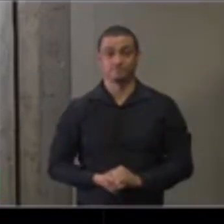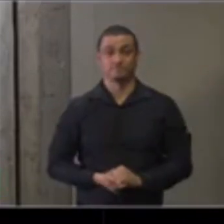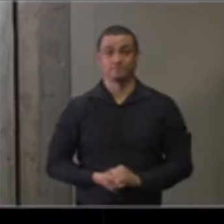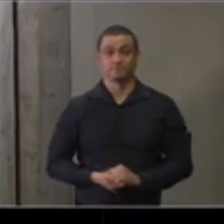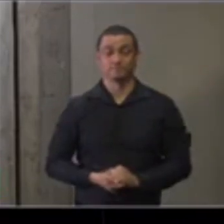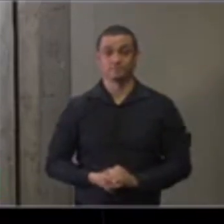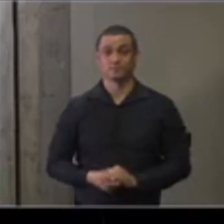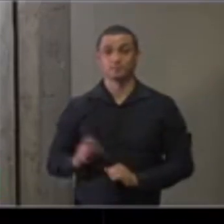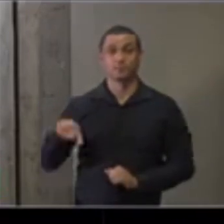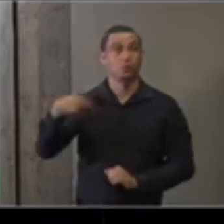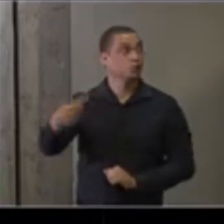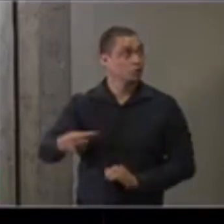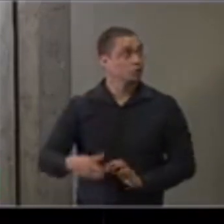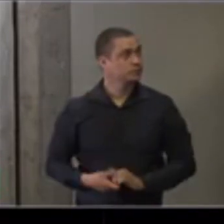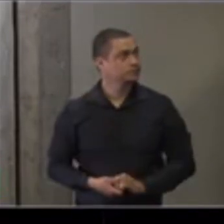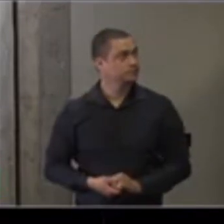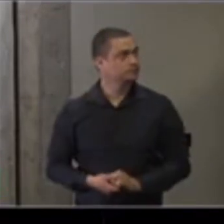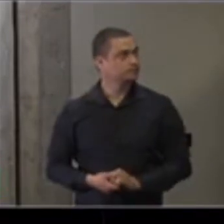Próximo.